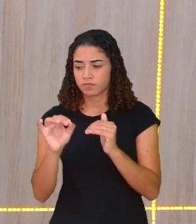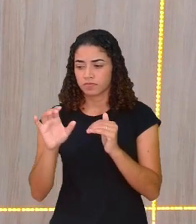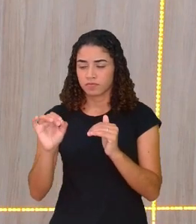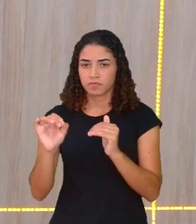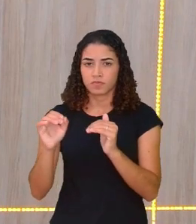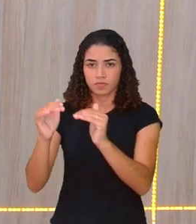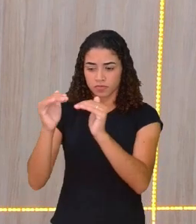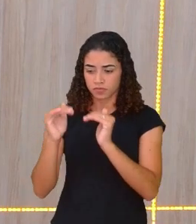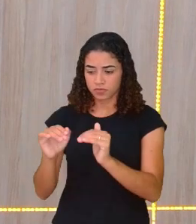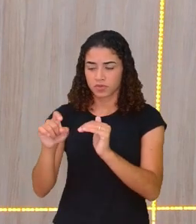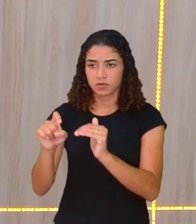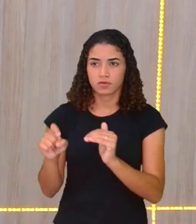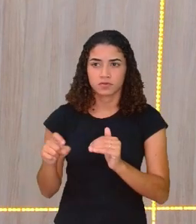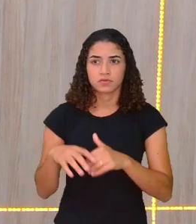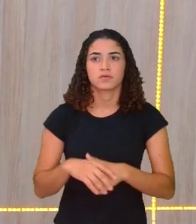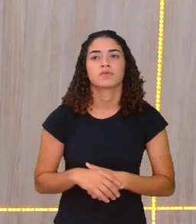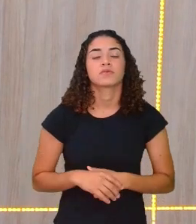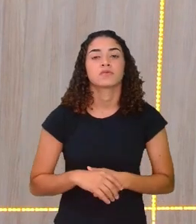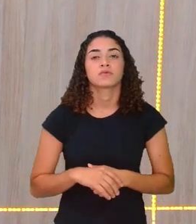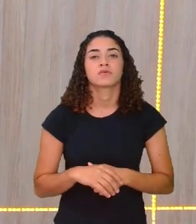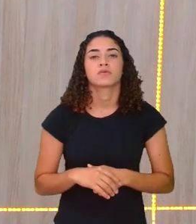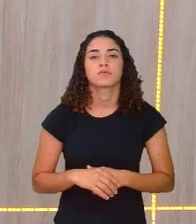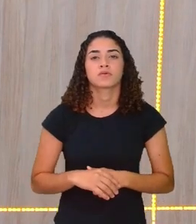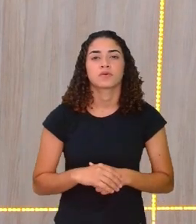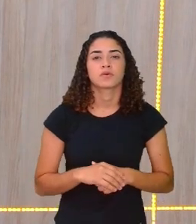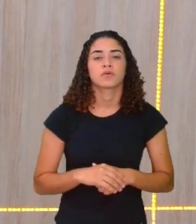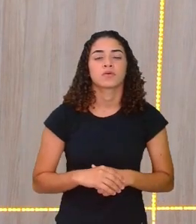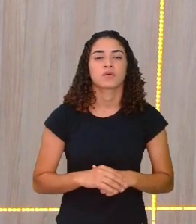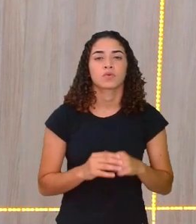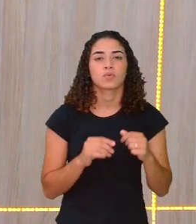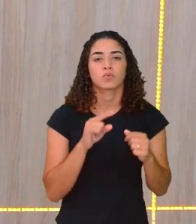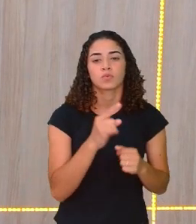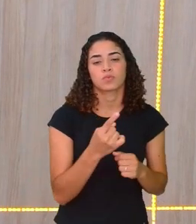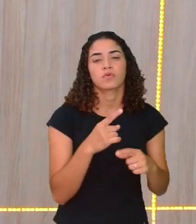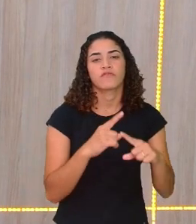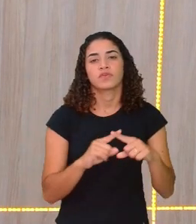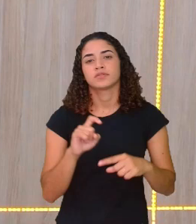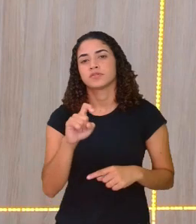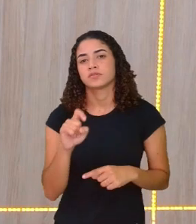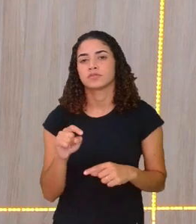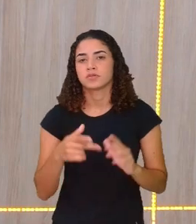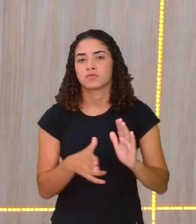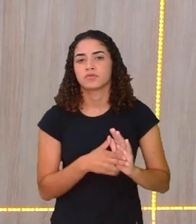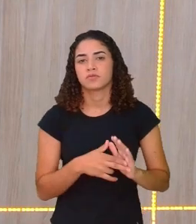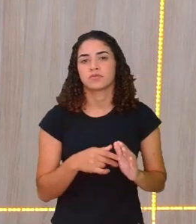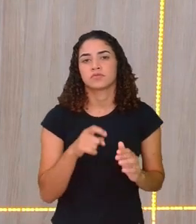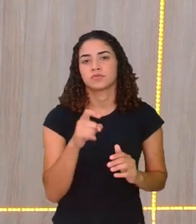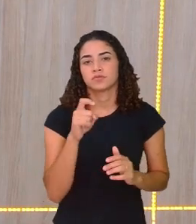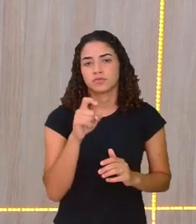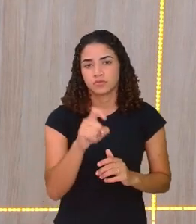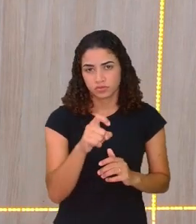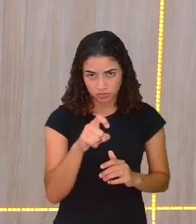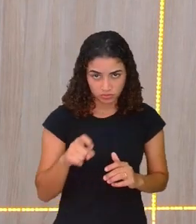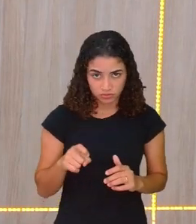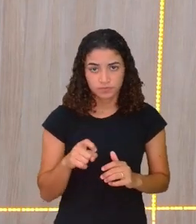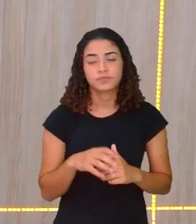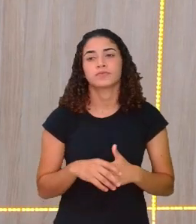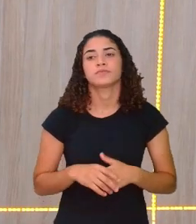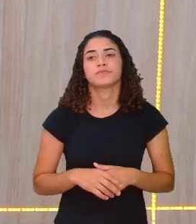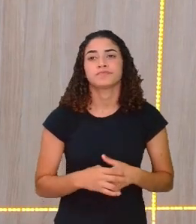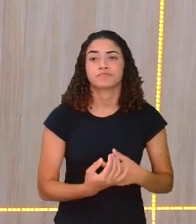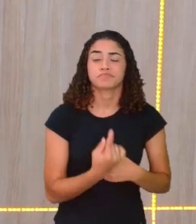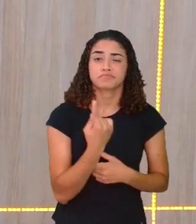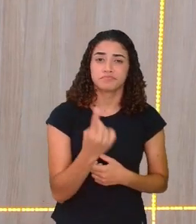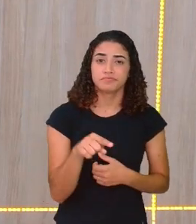ó, produto dos extremos, 1 vezes x, x igual ao produto dos meios.